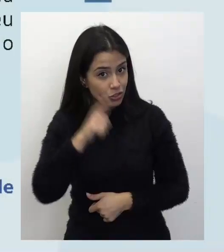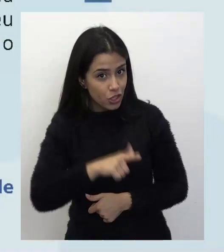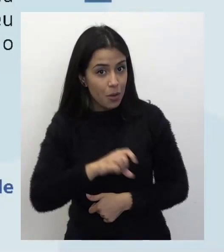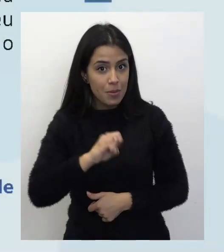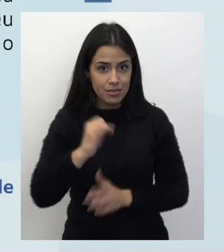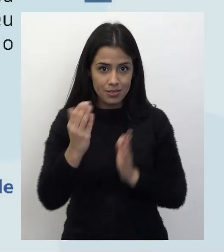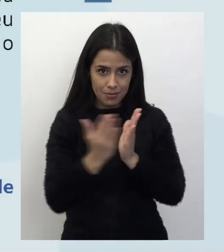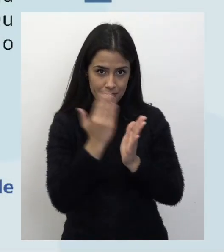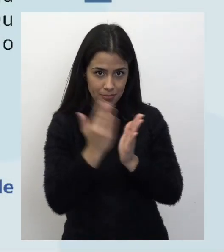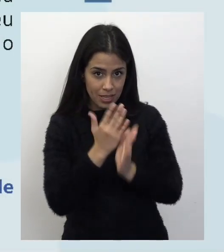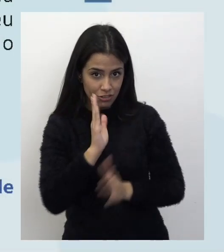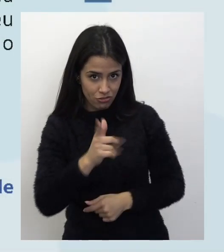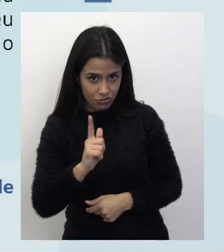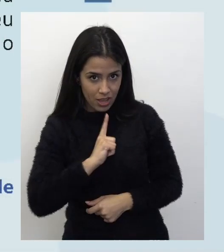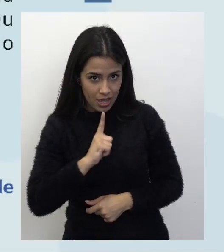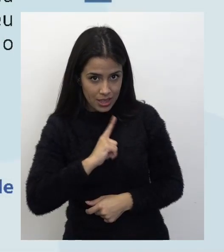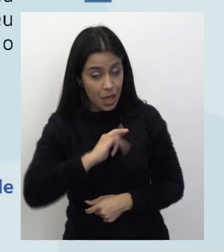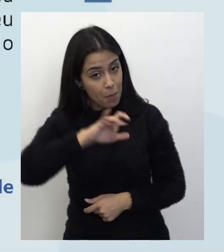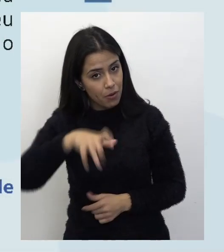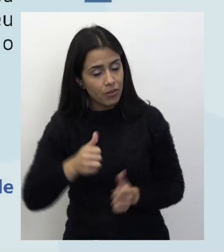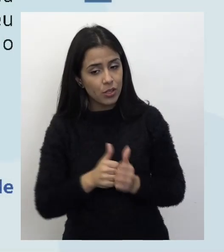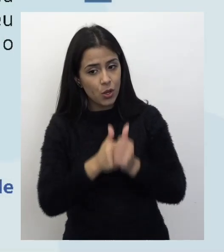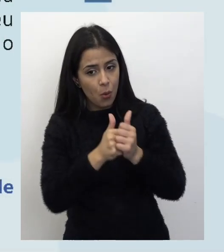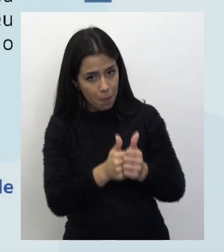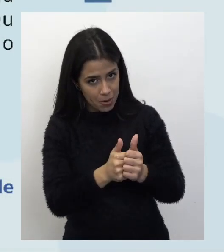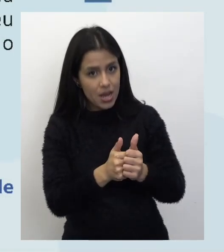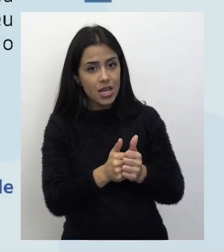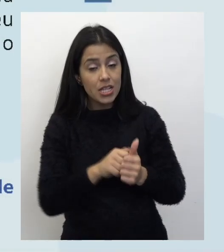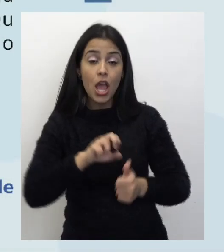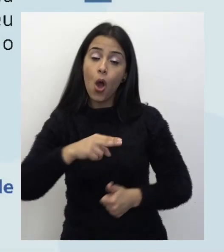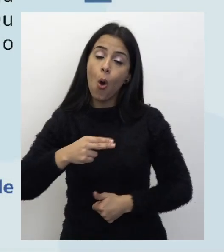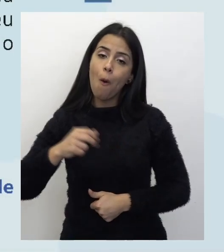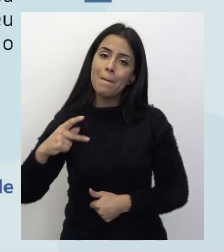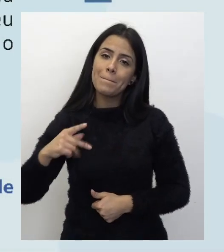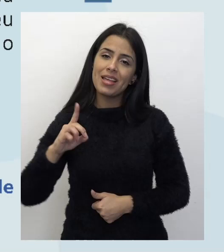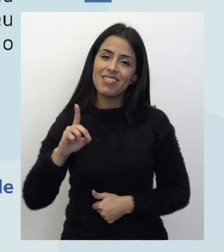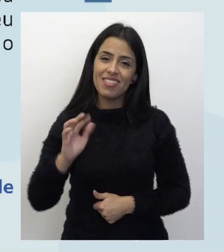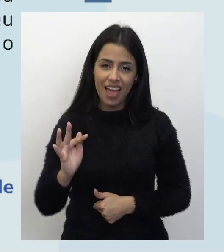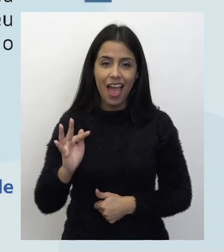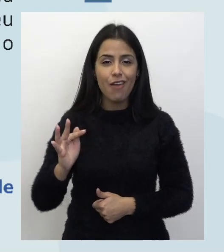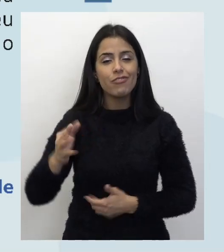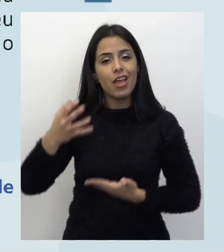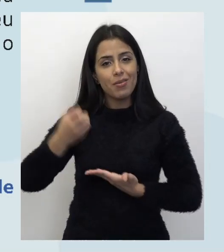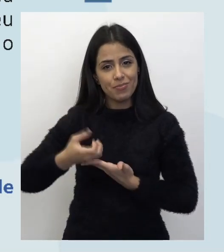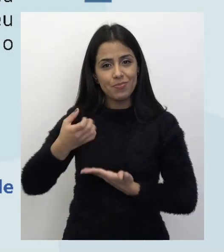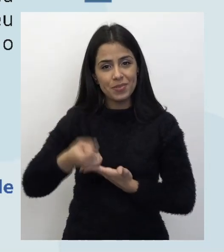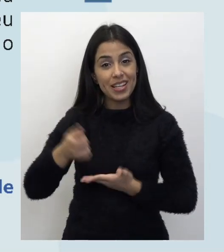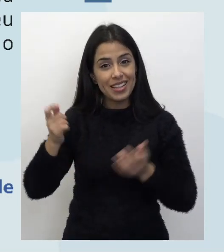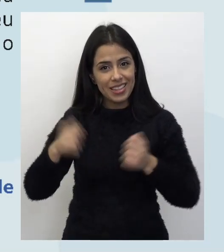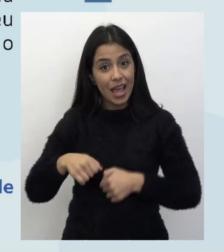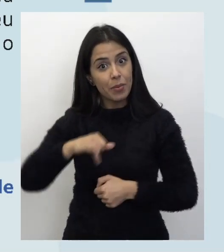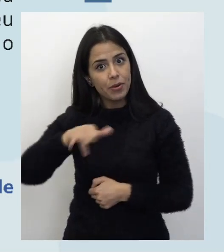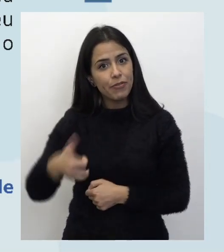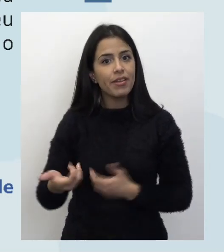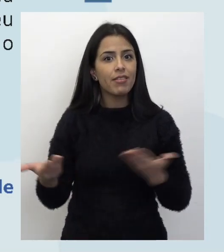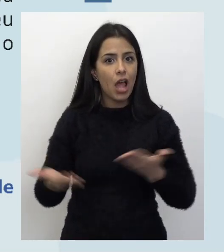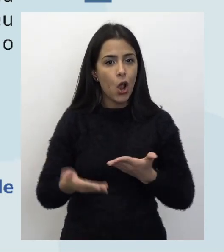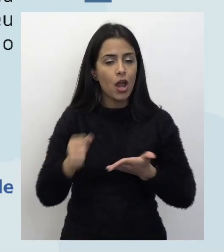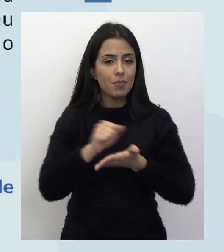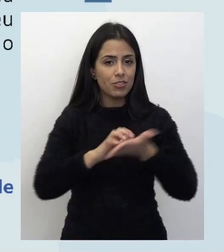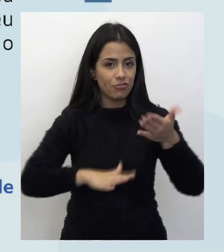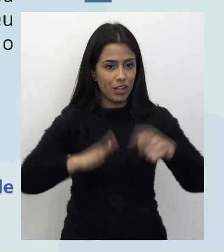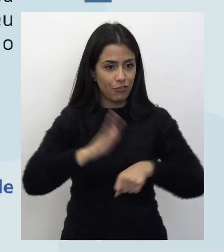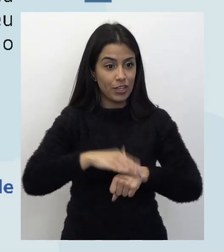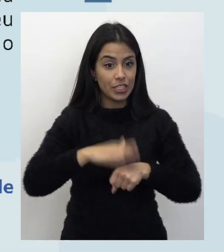versão impressa ou mesmo acompanhando a versão em PDF do nosso caderno do aluno, volume 2, pode aproveitar para fazer esse